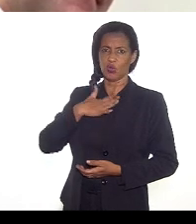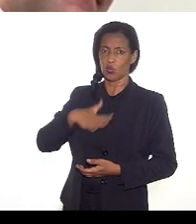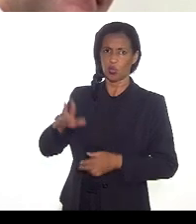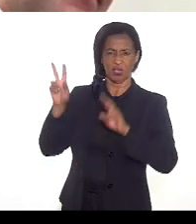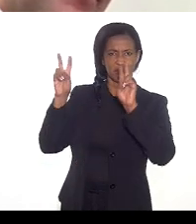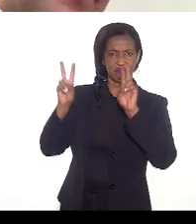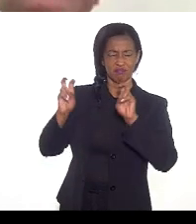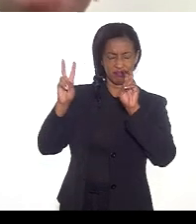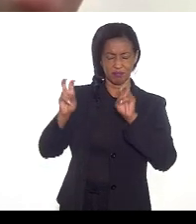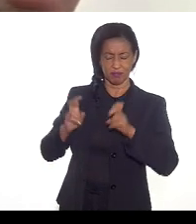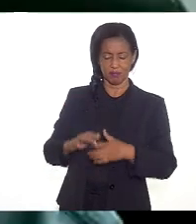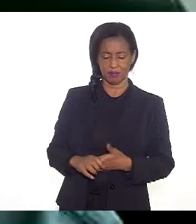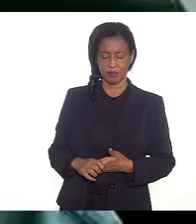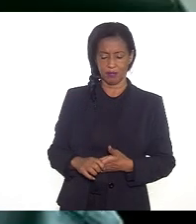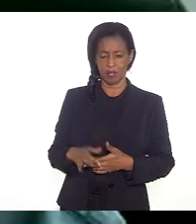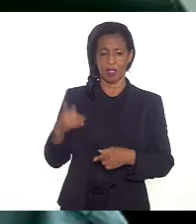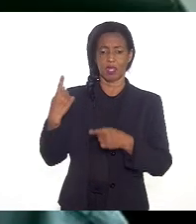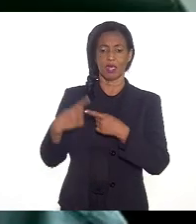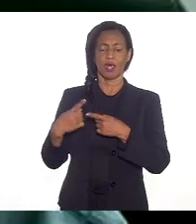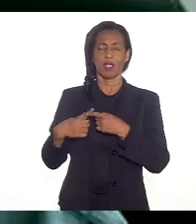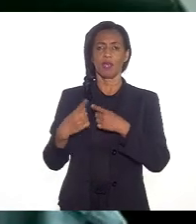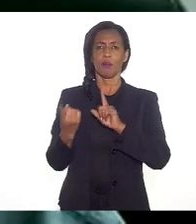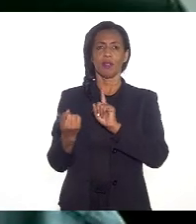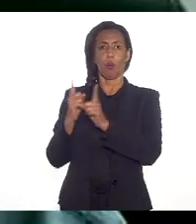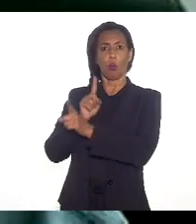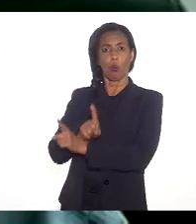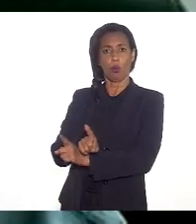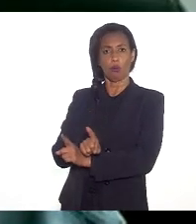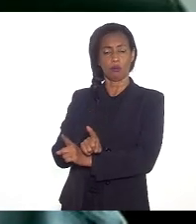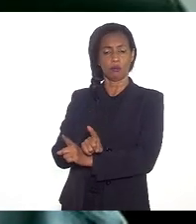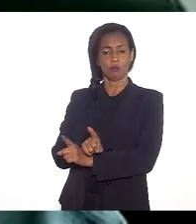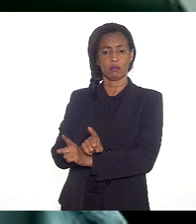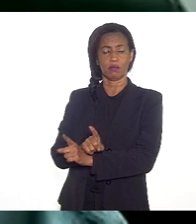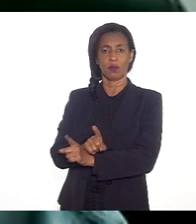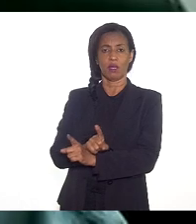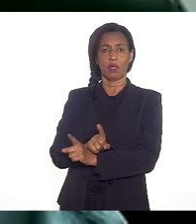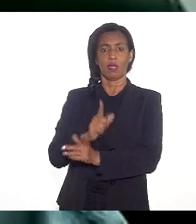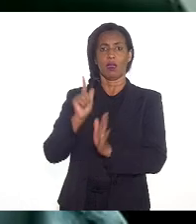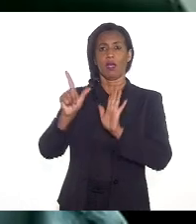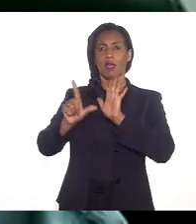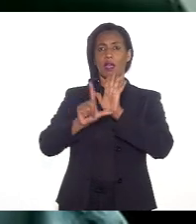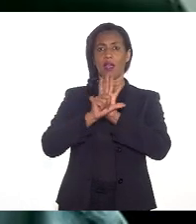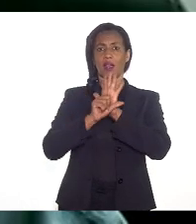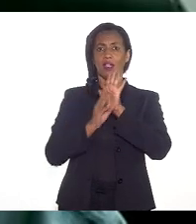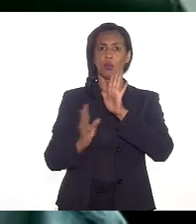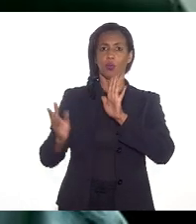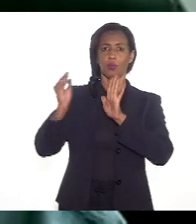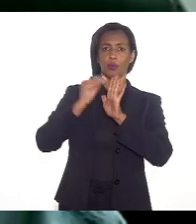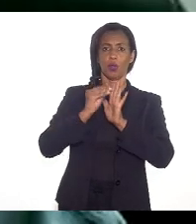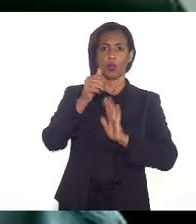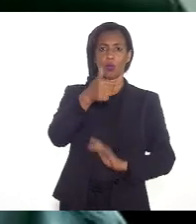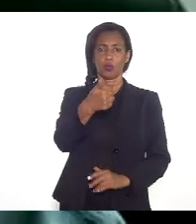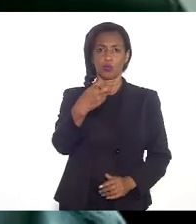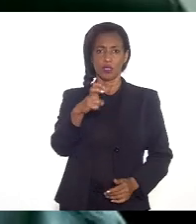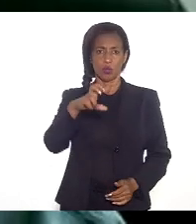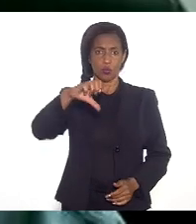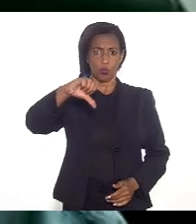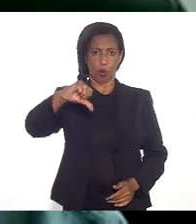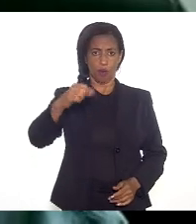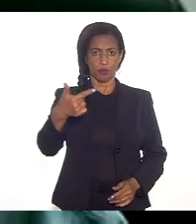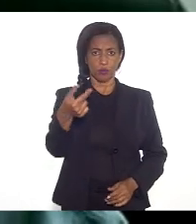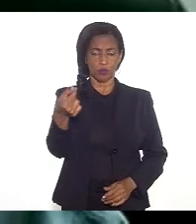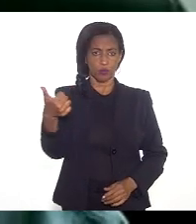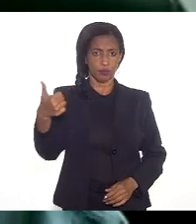termo, é porque estaria contrariando a lei complementar 159 de